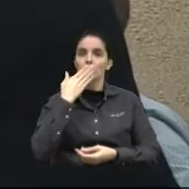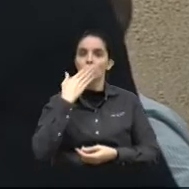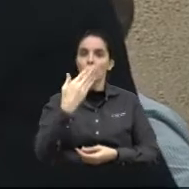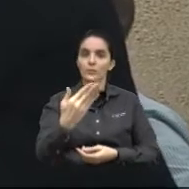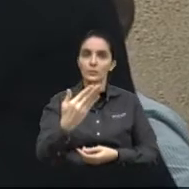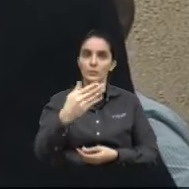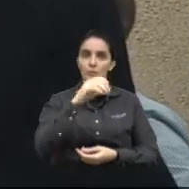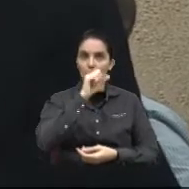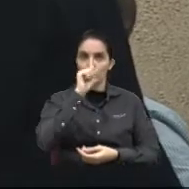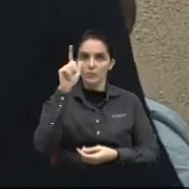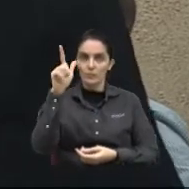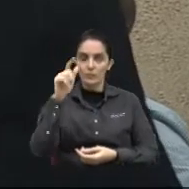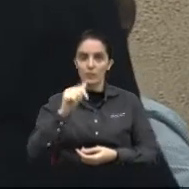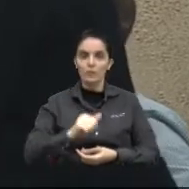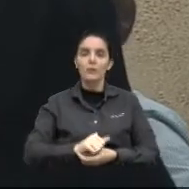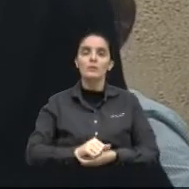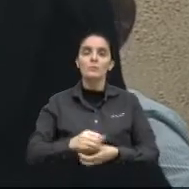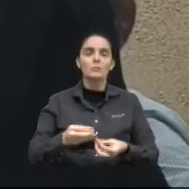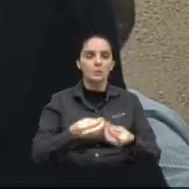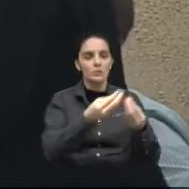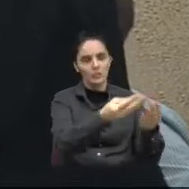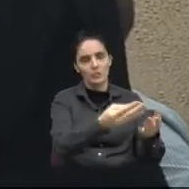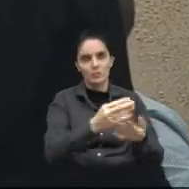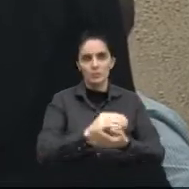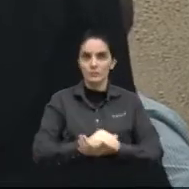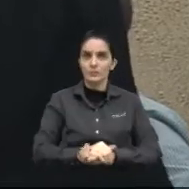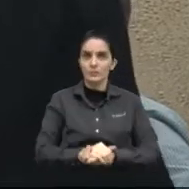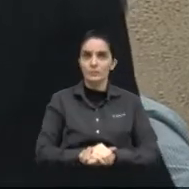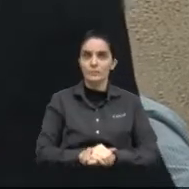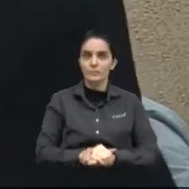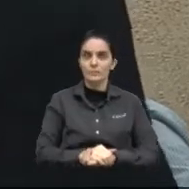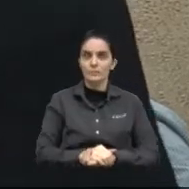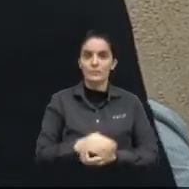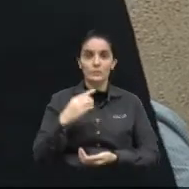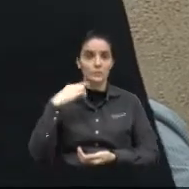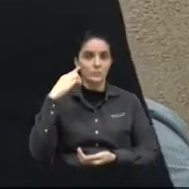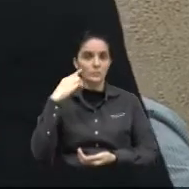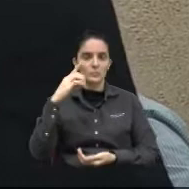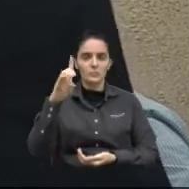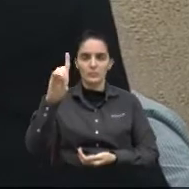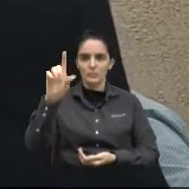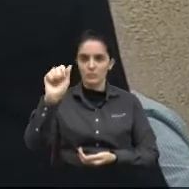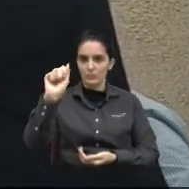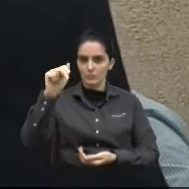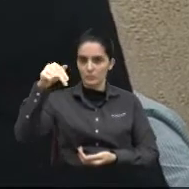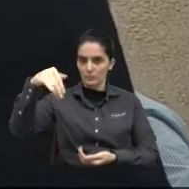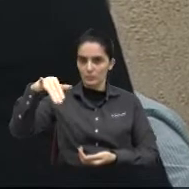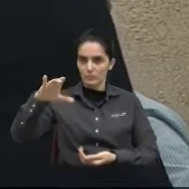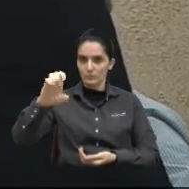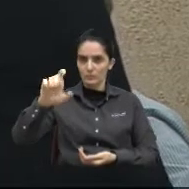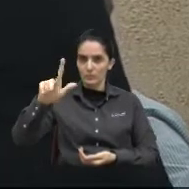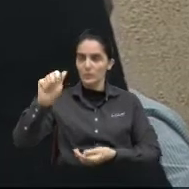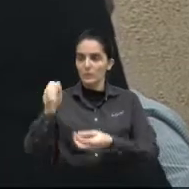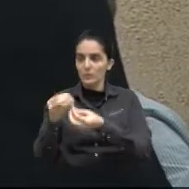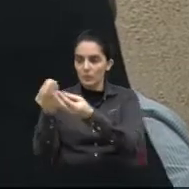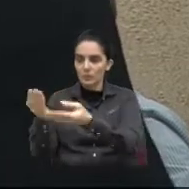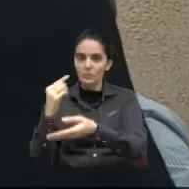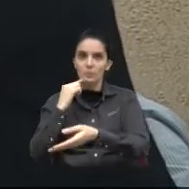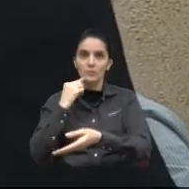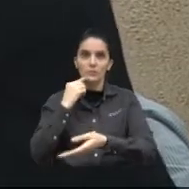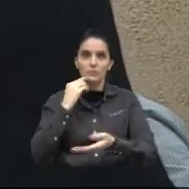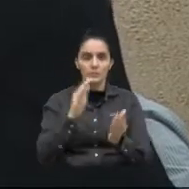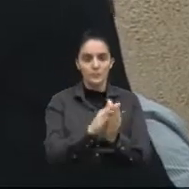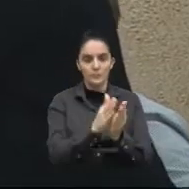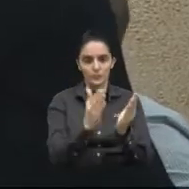e eu dei pra ele não havia ganho da doutora daniela é um menino se você olhar o livro é inocente enquanto o